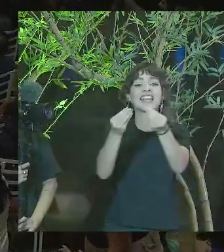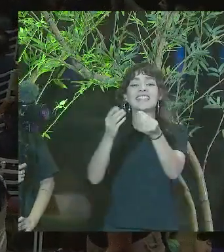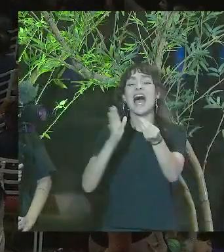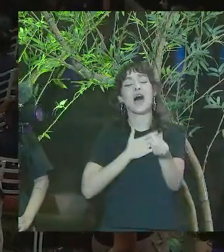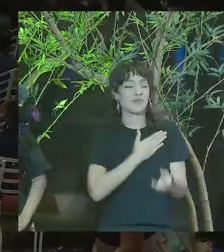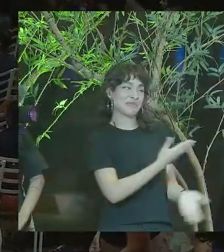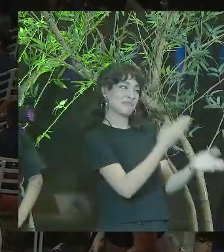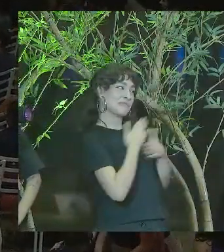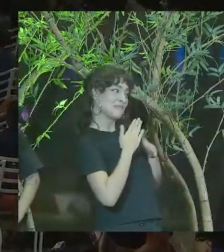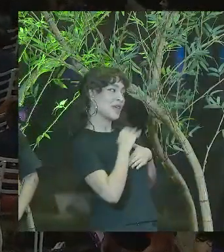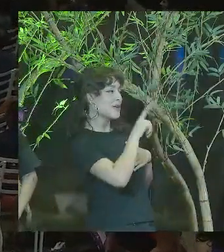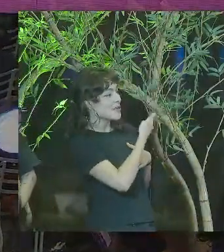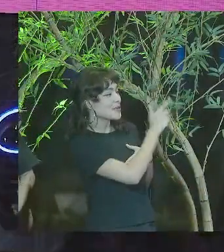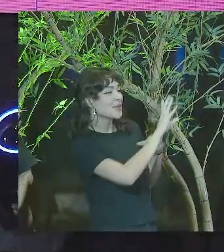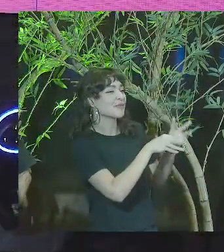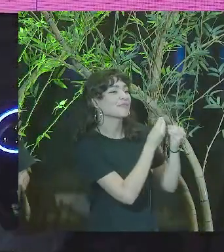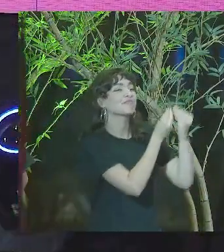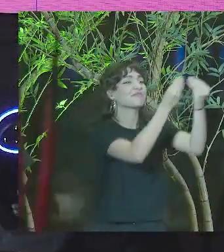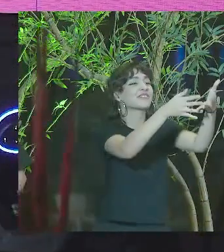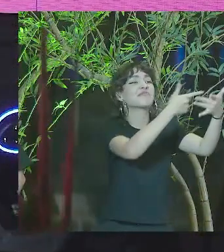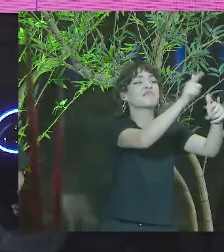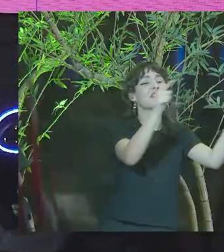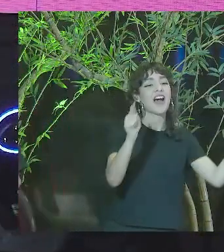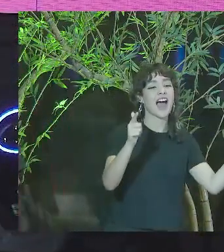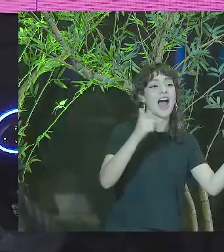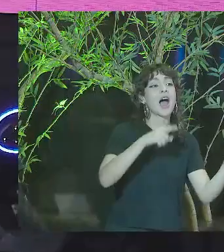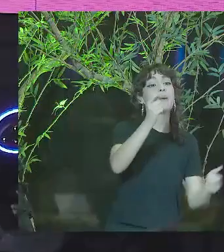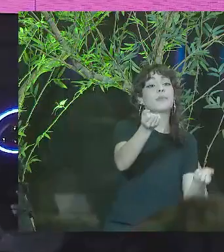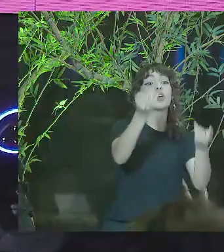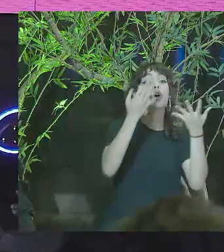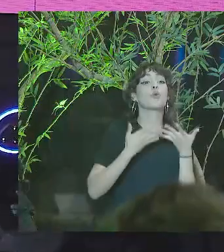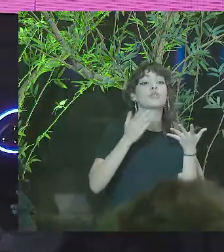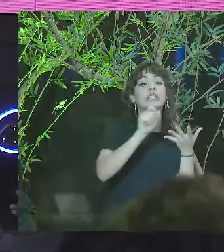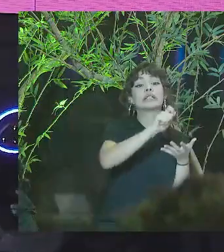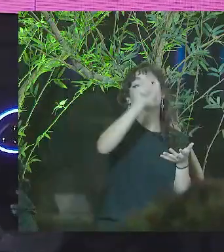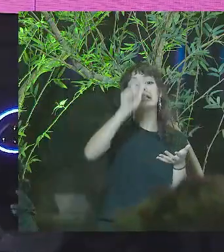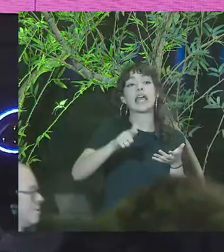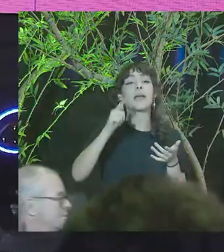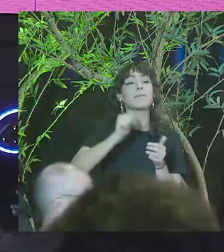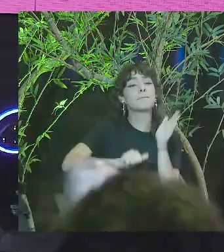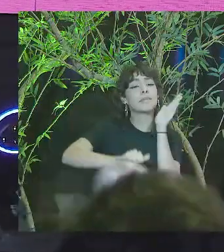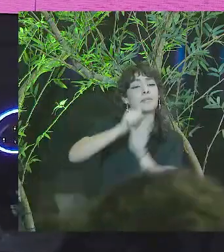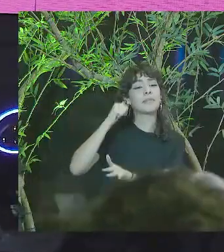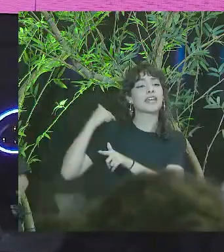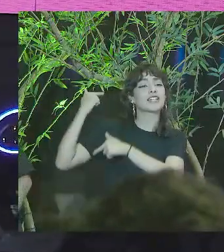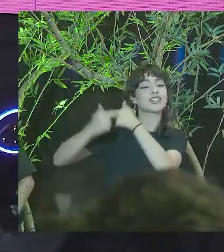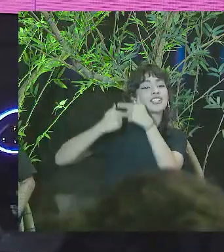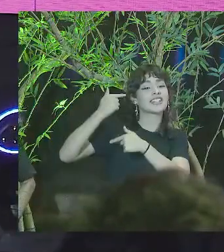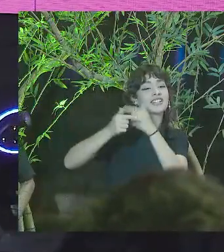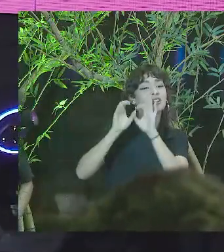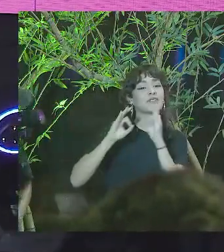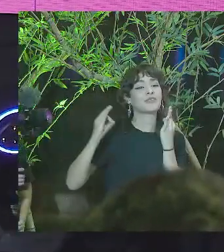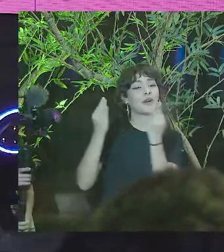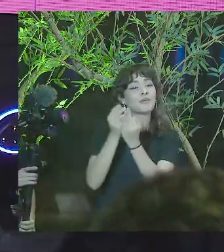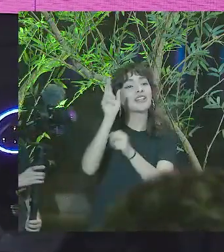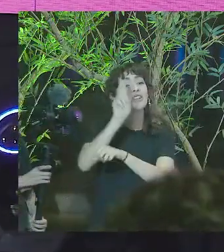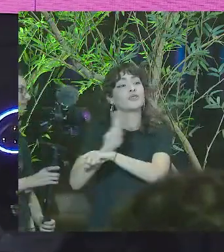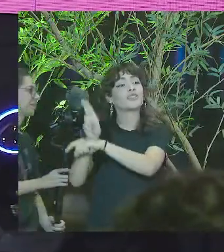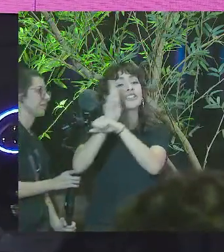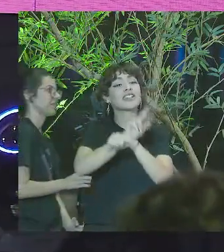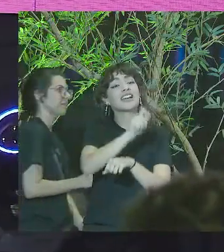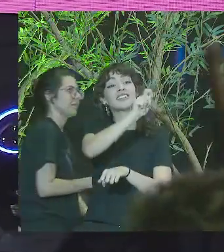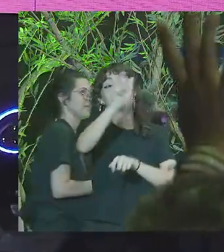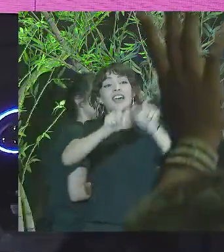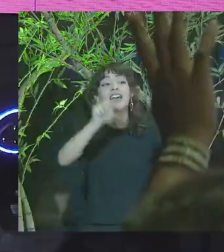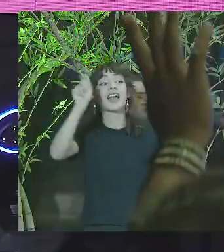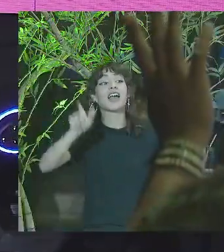povo. Me conta aqui quem faz parte da primeira geração da família nas universidades também. Deixa eu